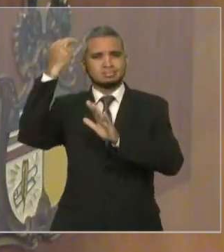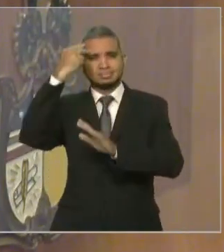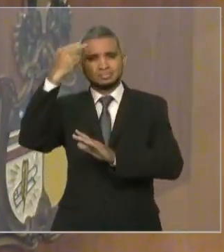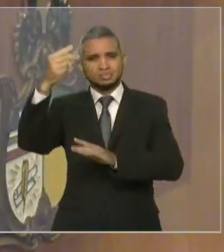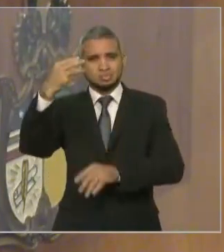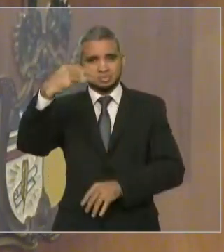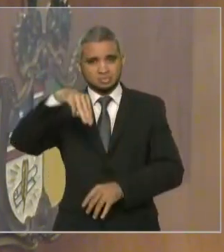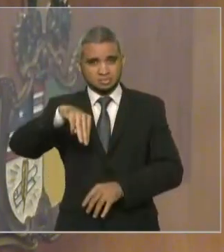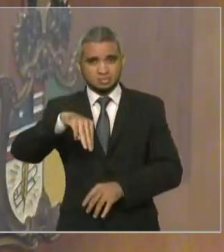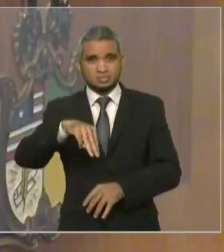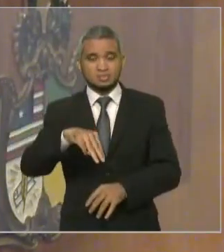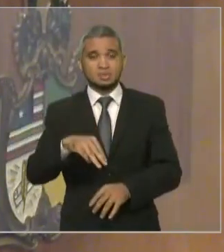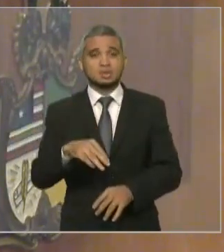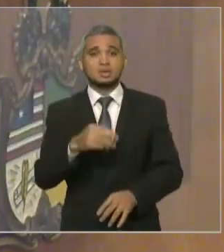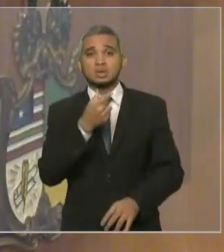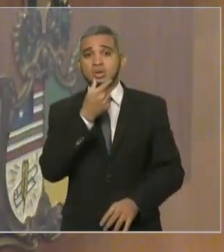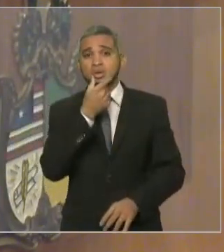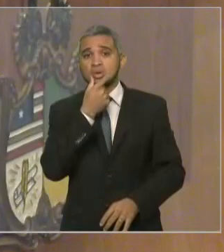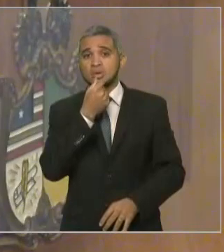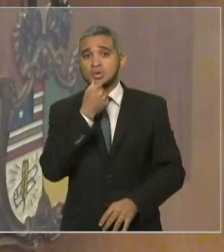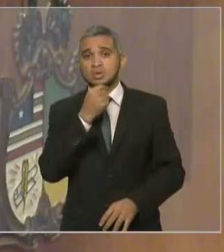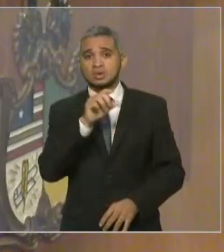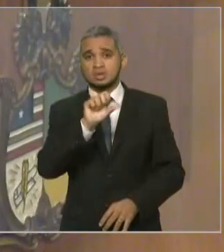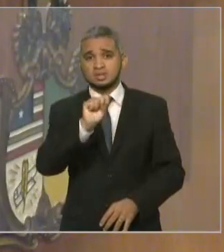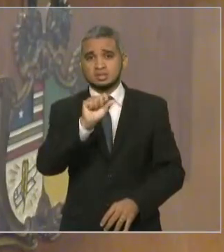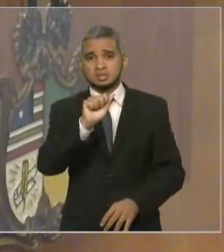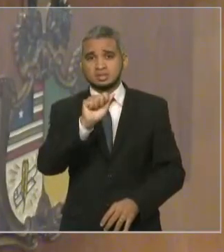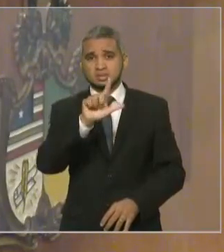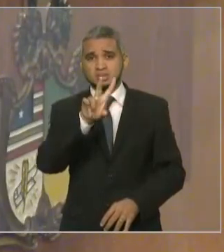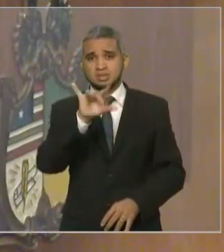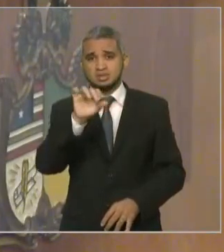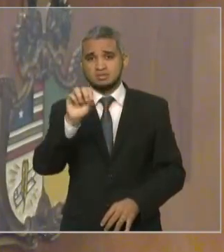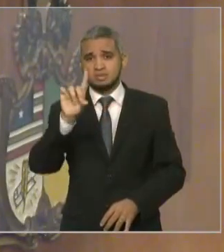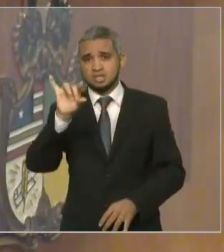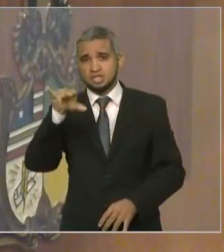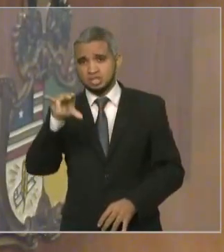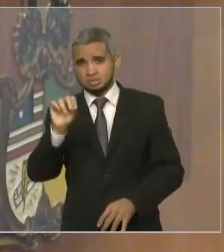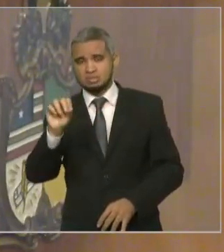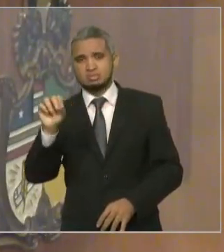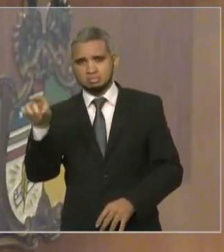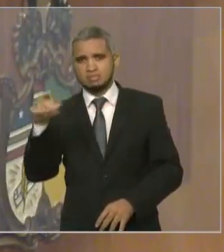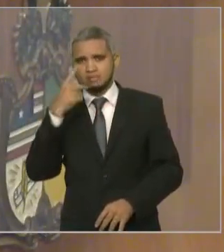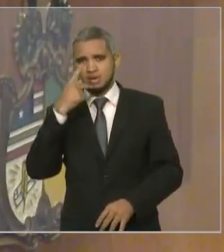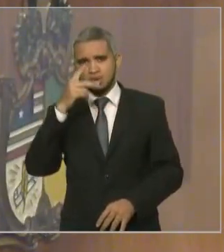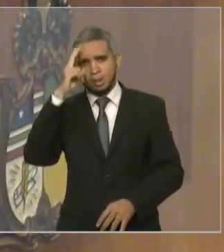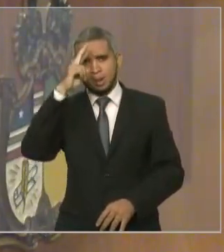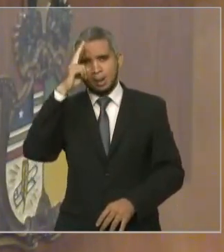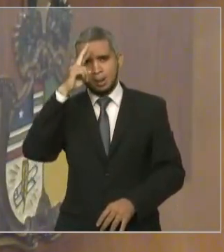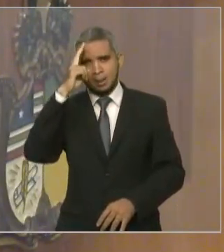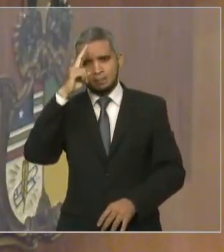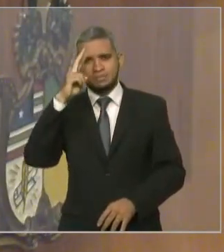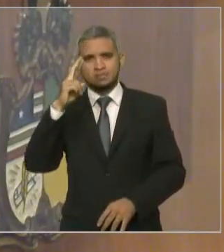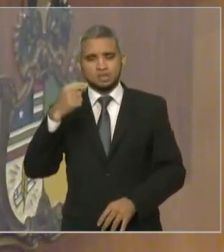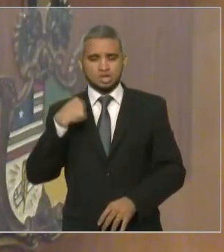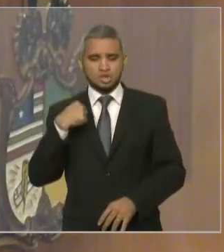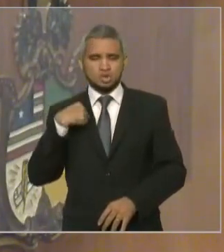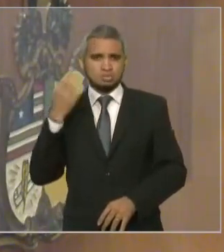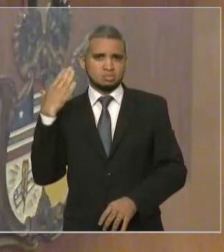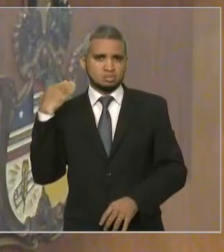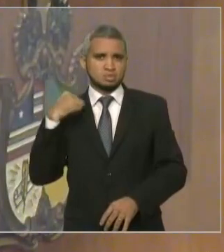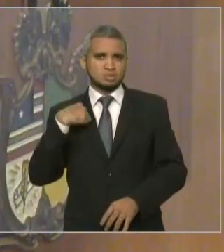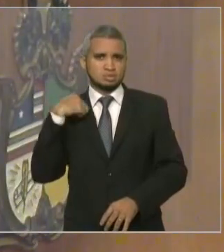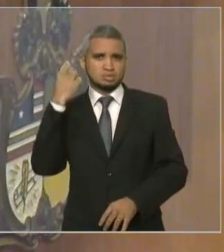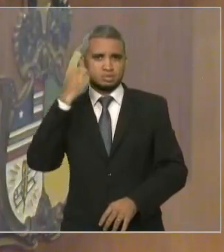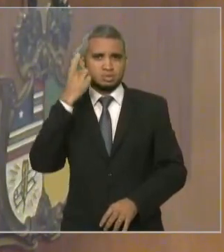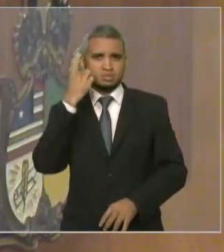Dino, aquela sessão que eu tive o prazer de estar presente, já como deputado, por iniciativa do